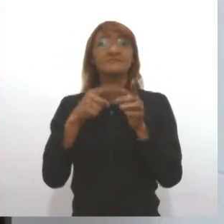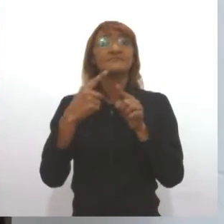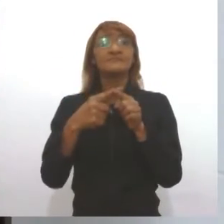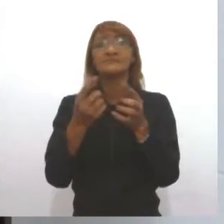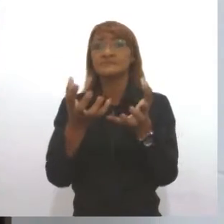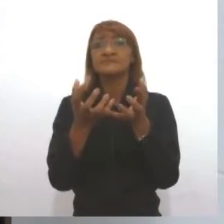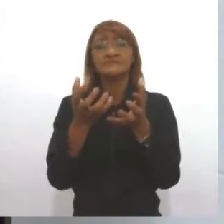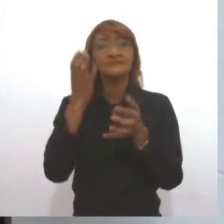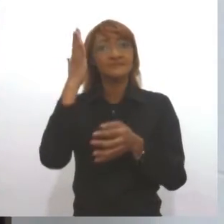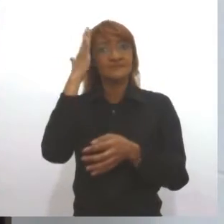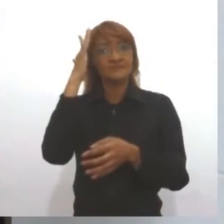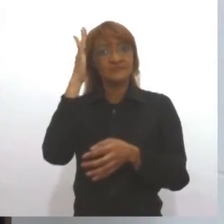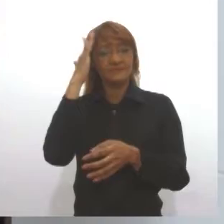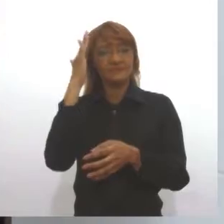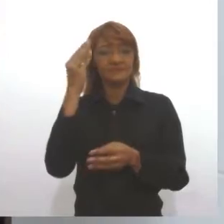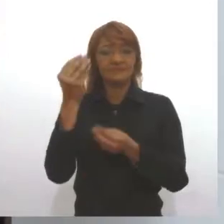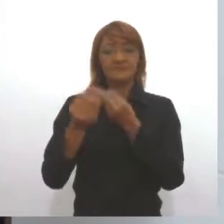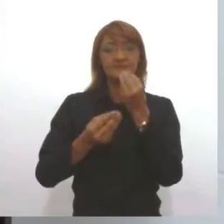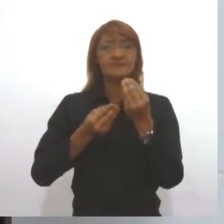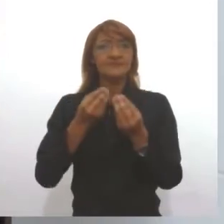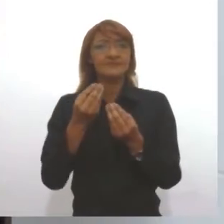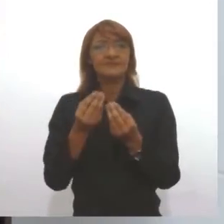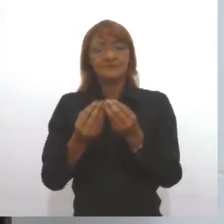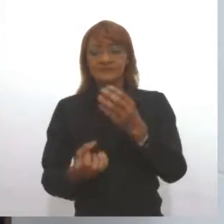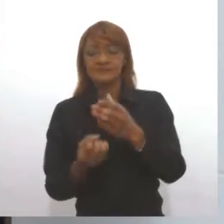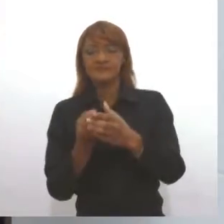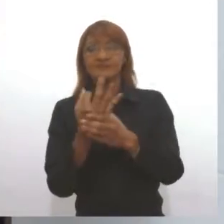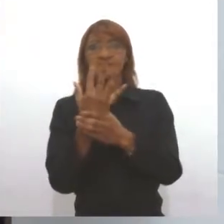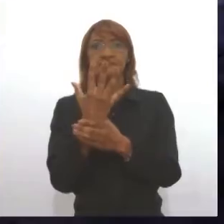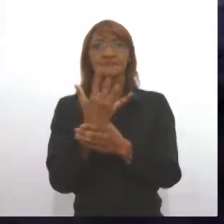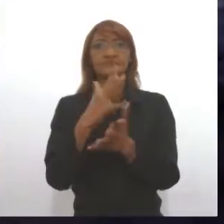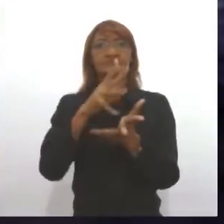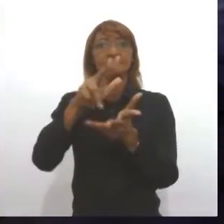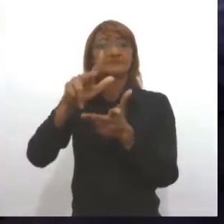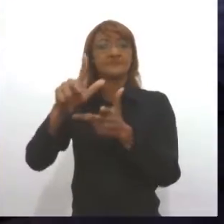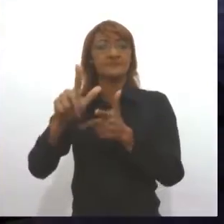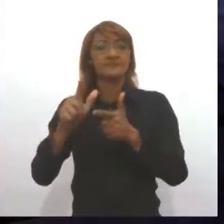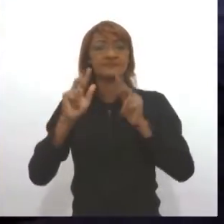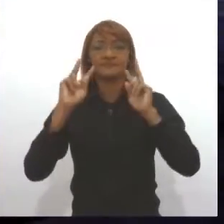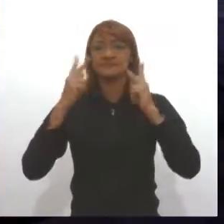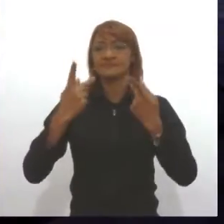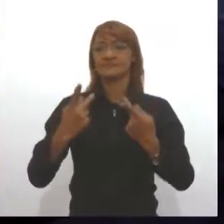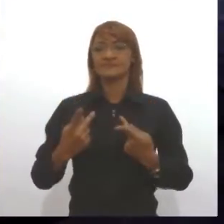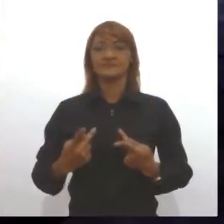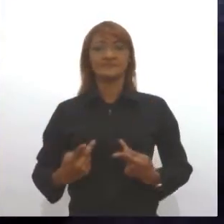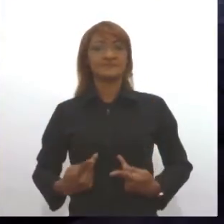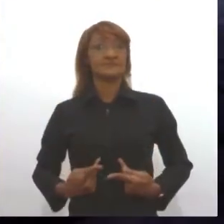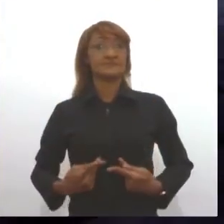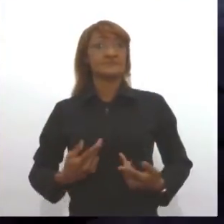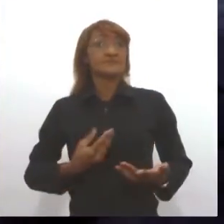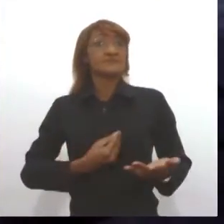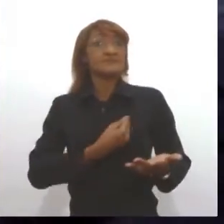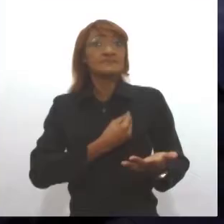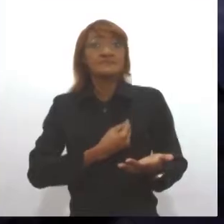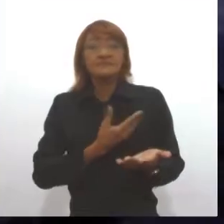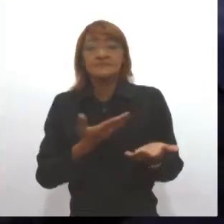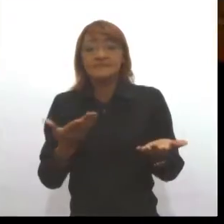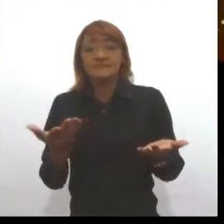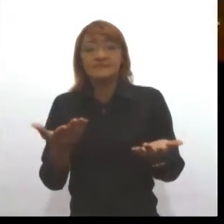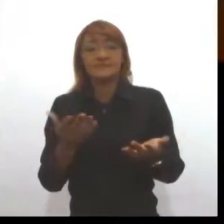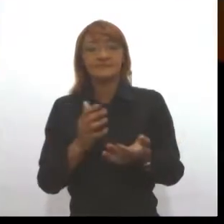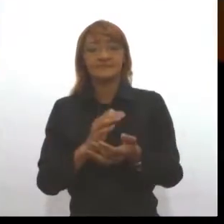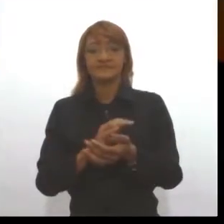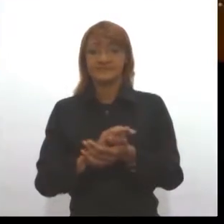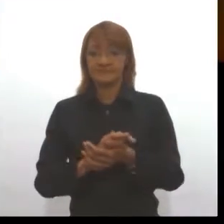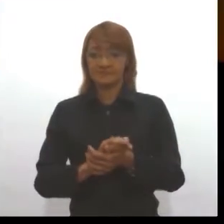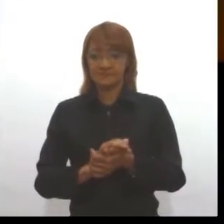da criação, da história humana, da história biológica, da história da vida. E não